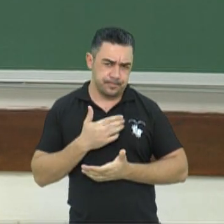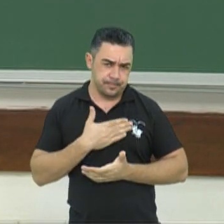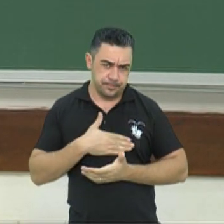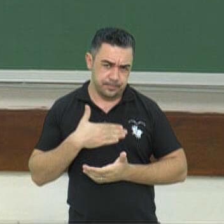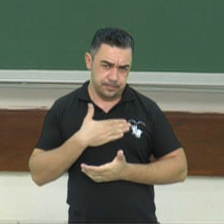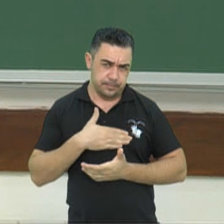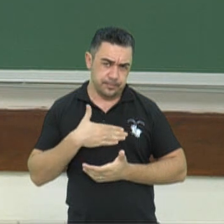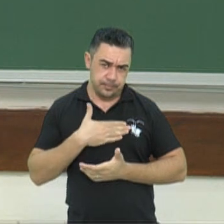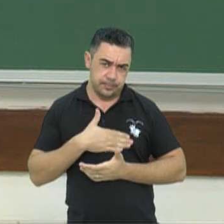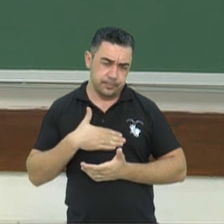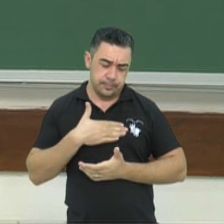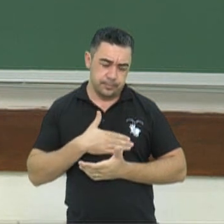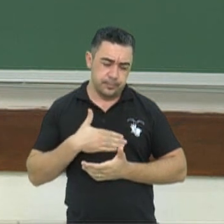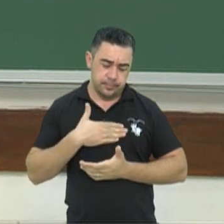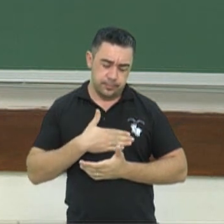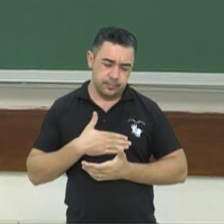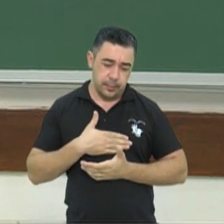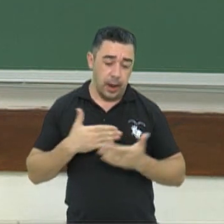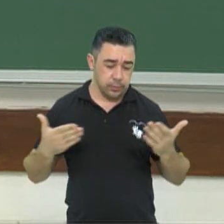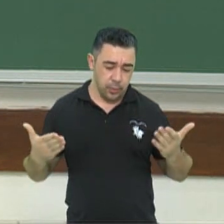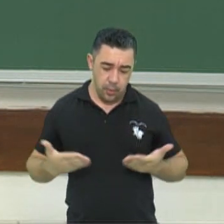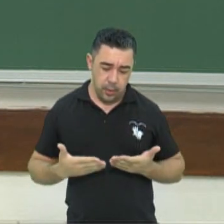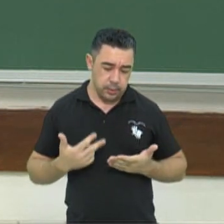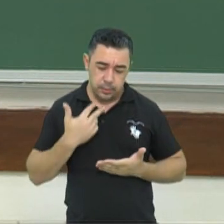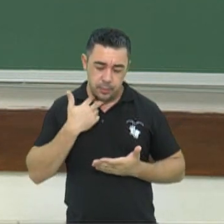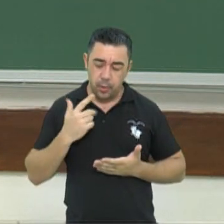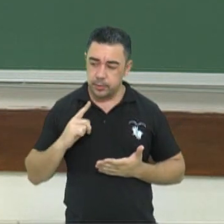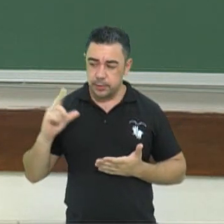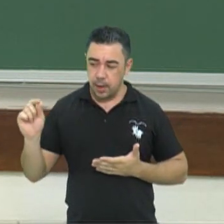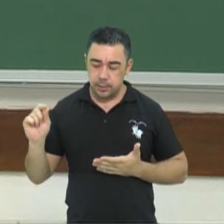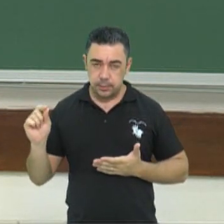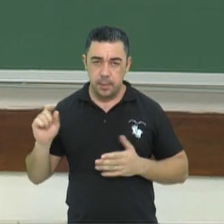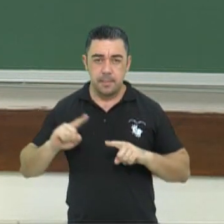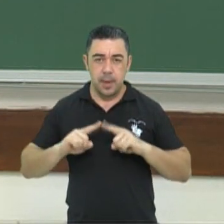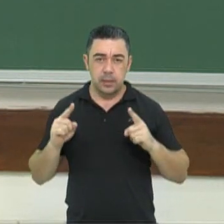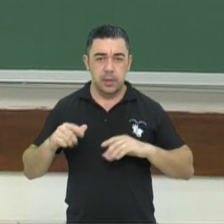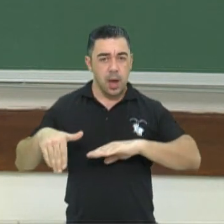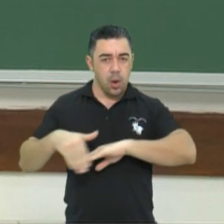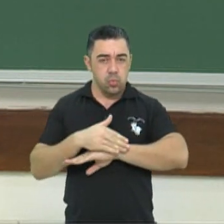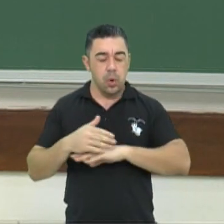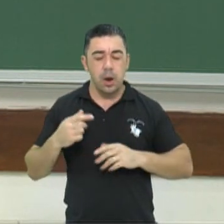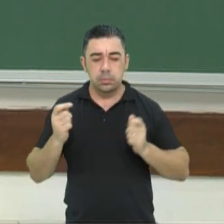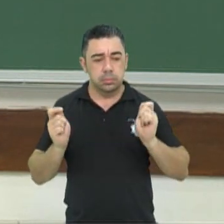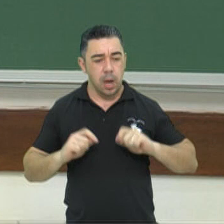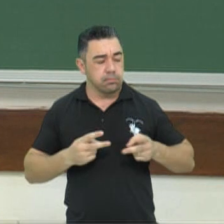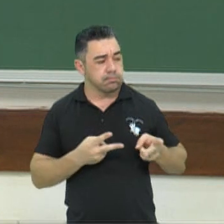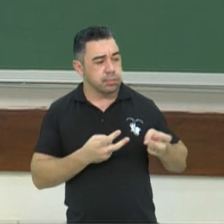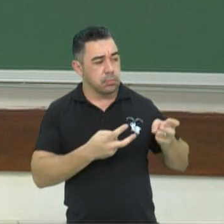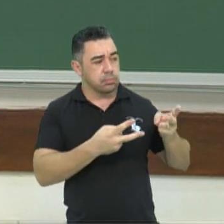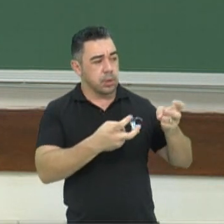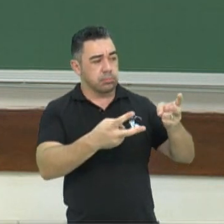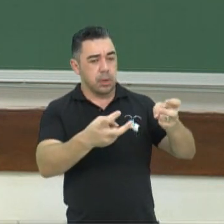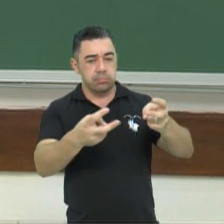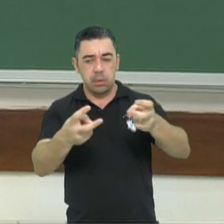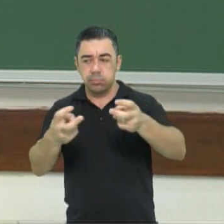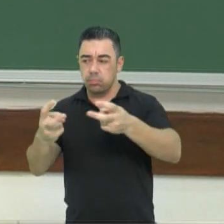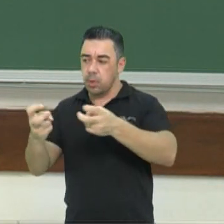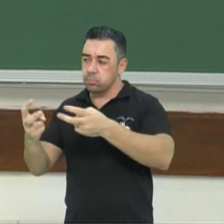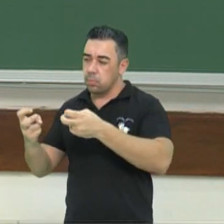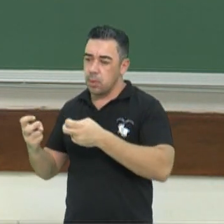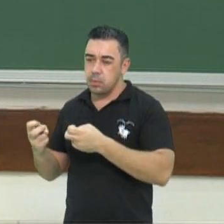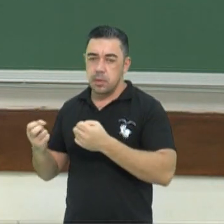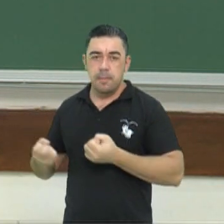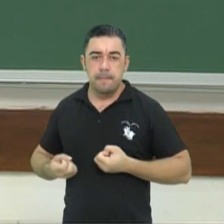bastante, infelizmente agora a gente não pode sair muito, mas quando a gente está andando na rua a gente consegue perceber como que as pessoas se expressam,